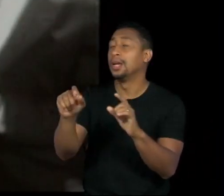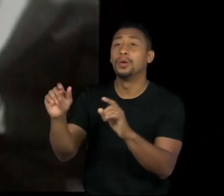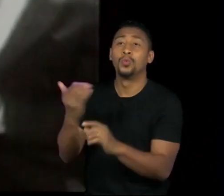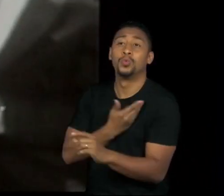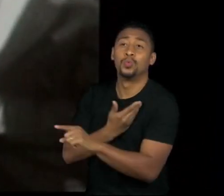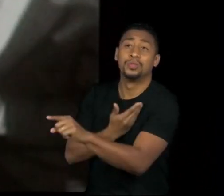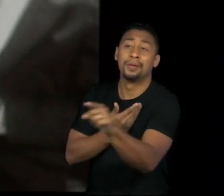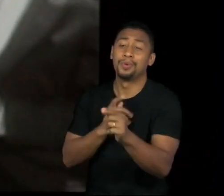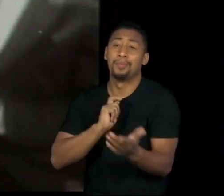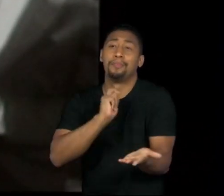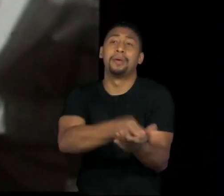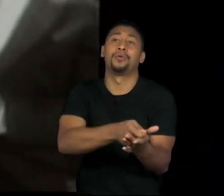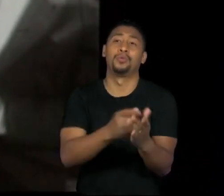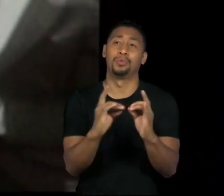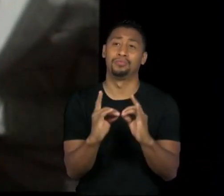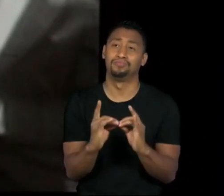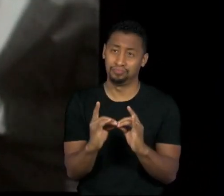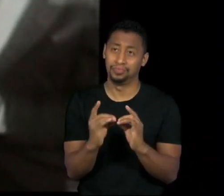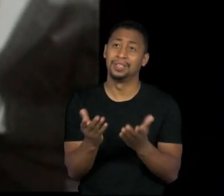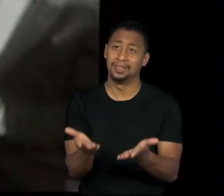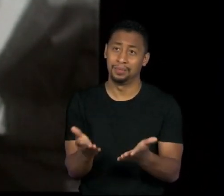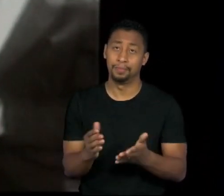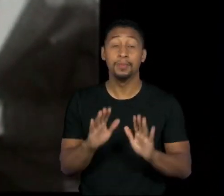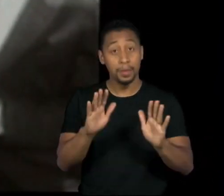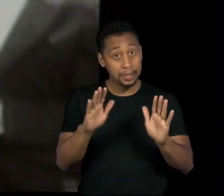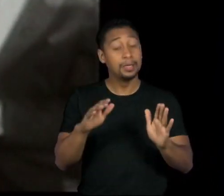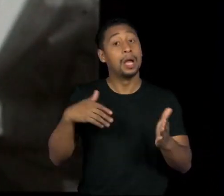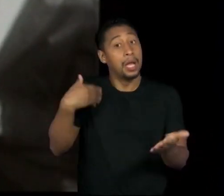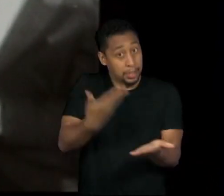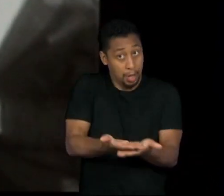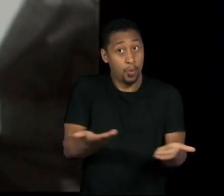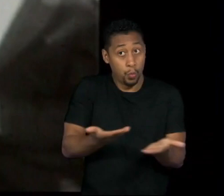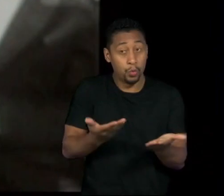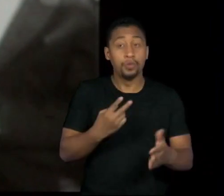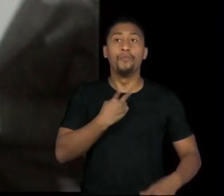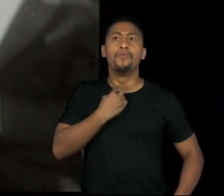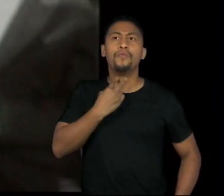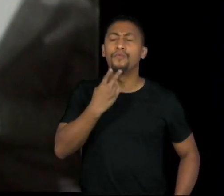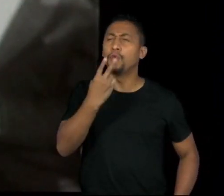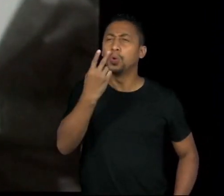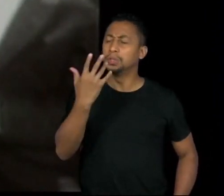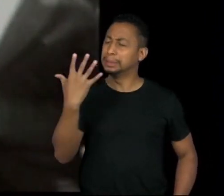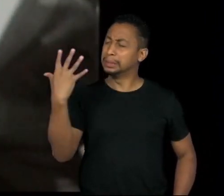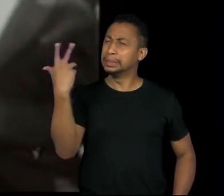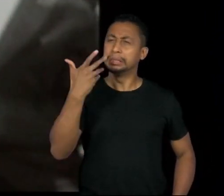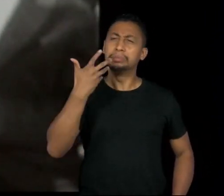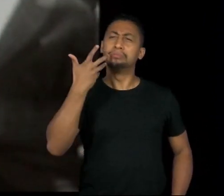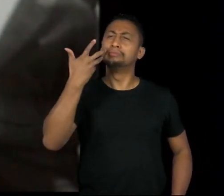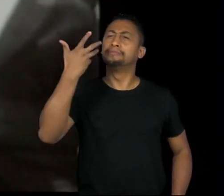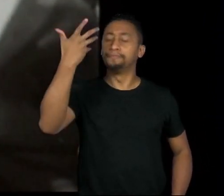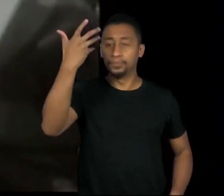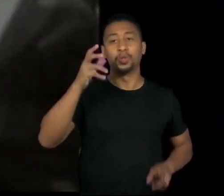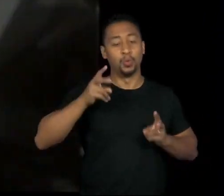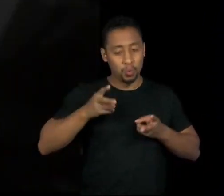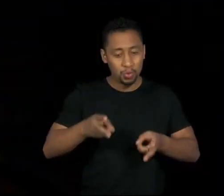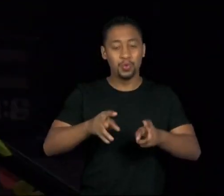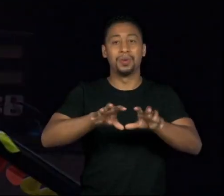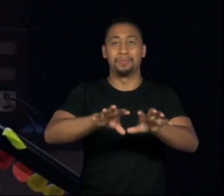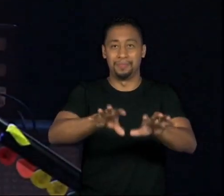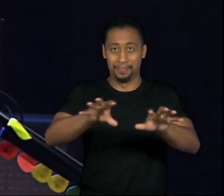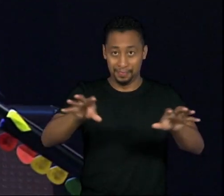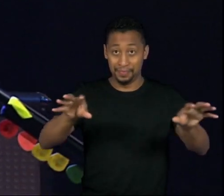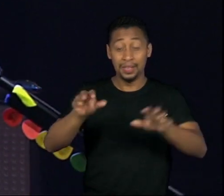a sua bela voz continua encantando os ouvidos mais exigentes e foi uma grande influência na carreira de